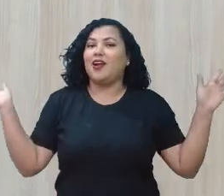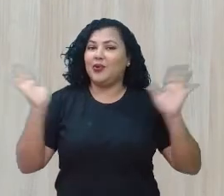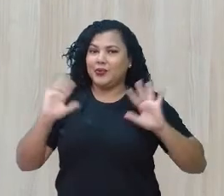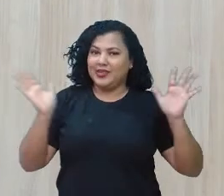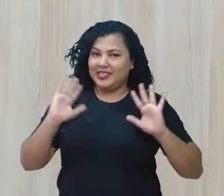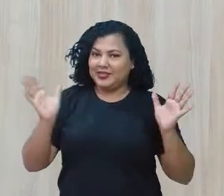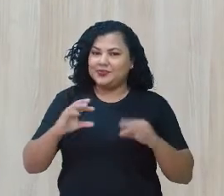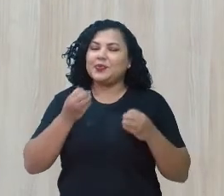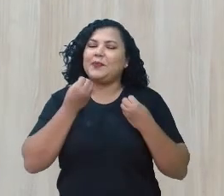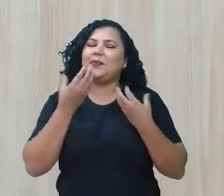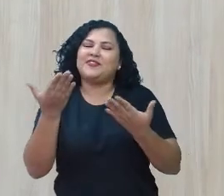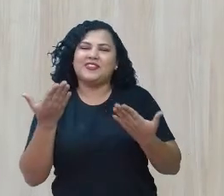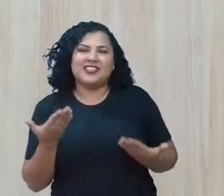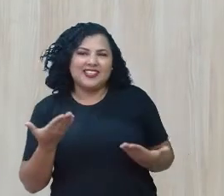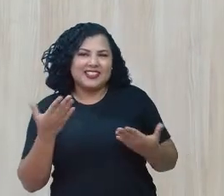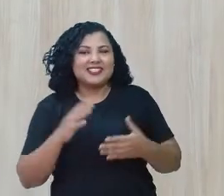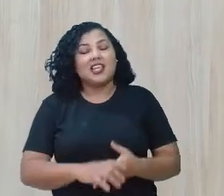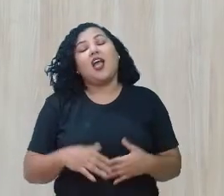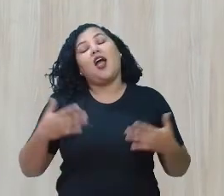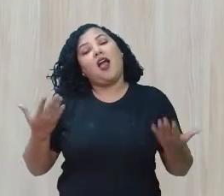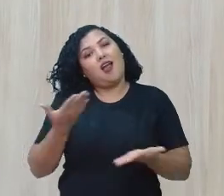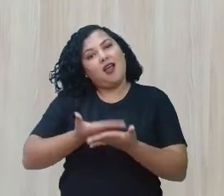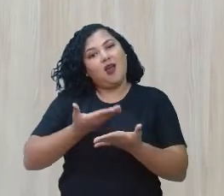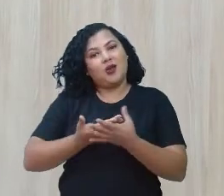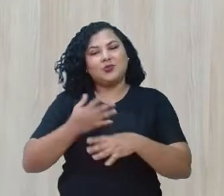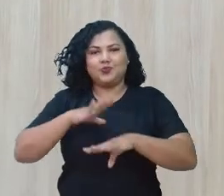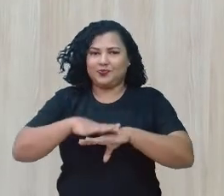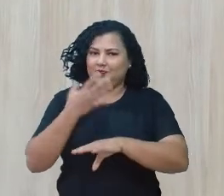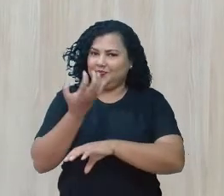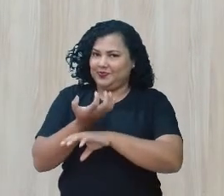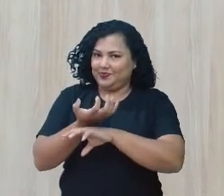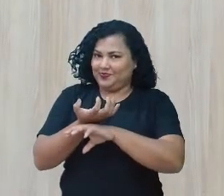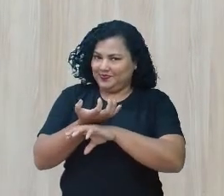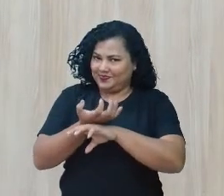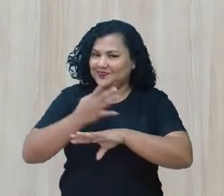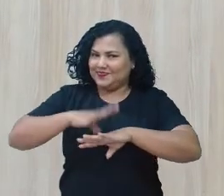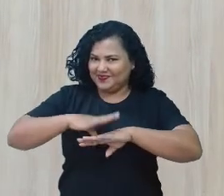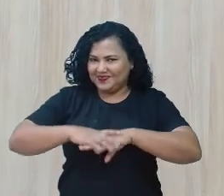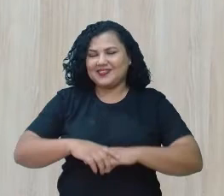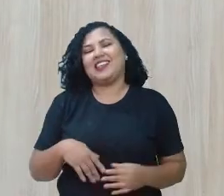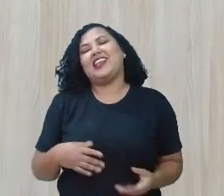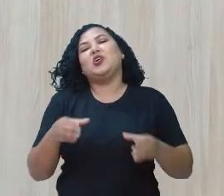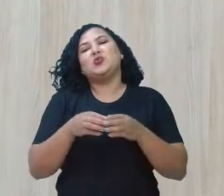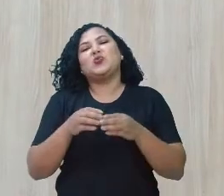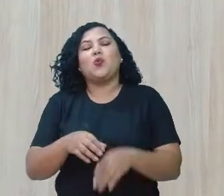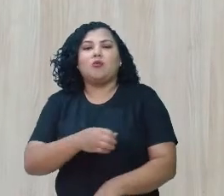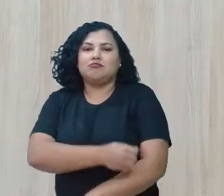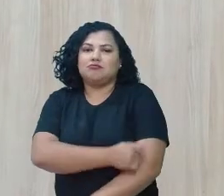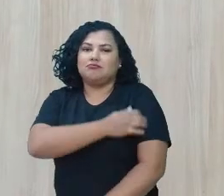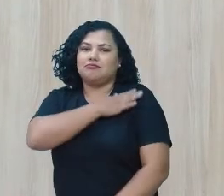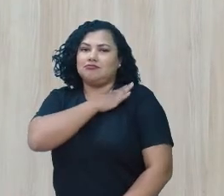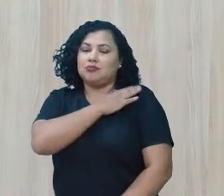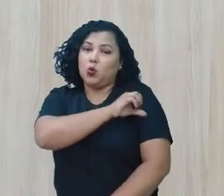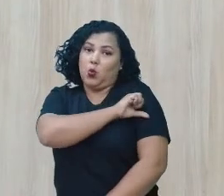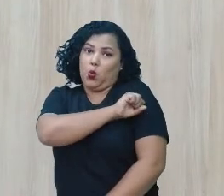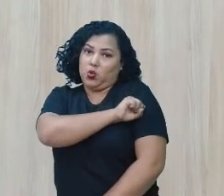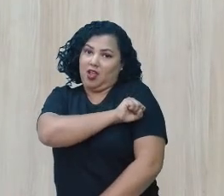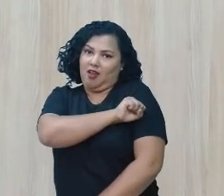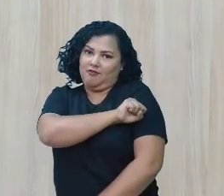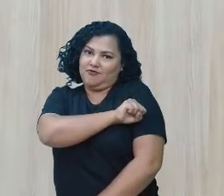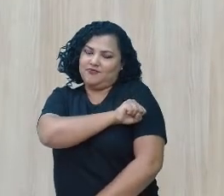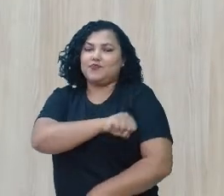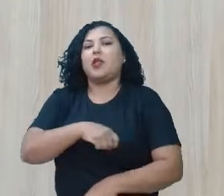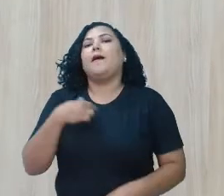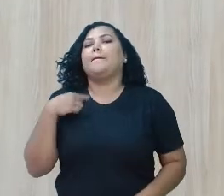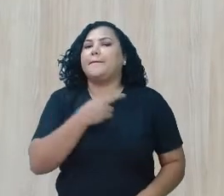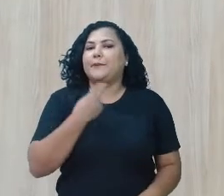Olá, seja muito bem-vindo a mais uma aula de matemática para as turmas dos anos finais do 8º ano. Eu me